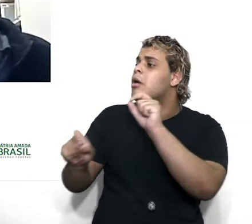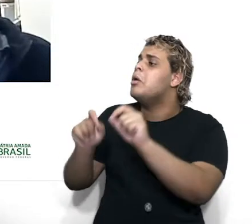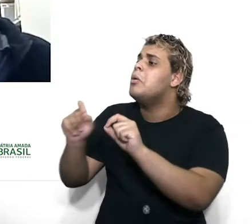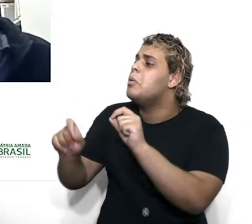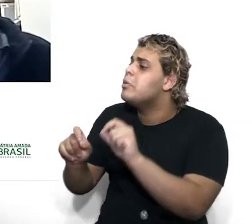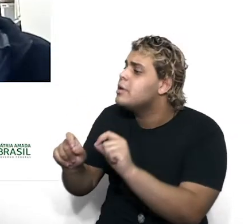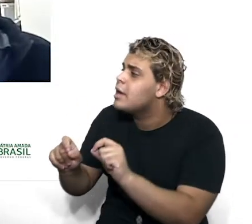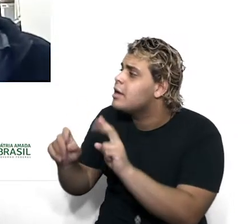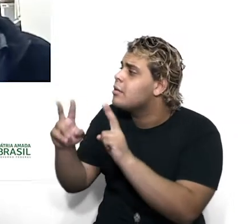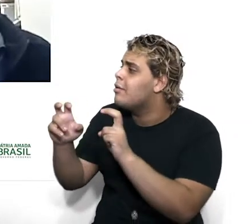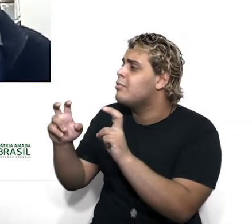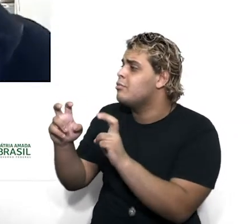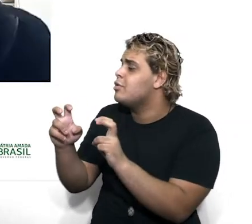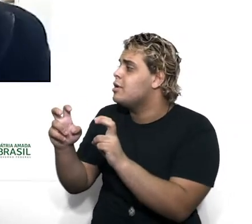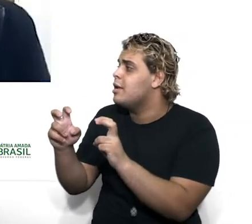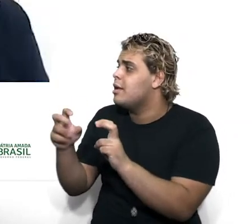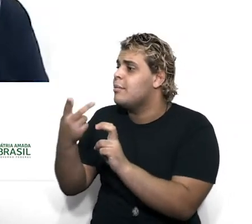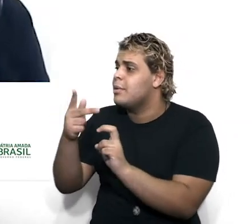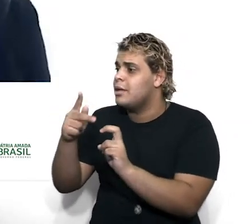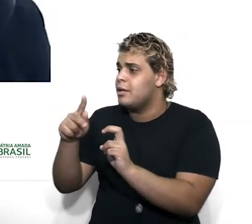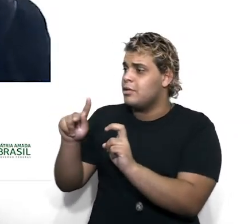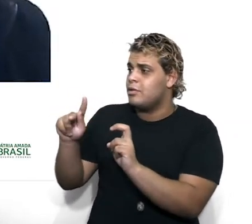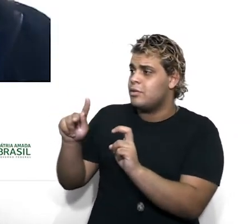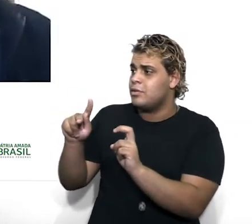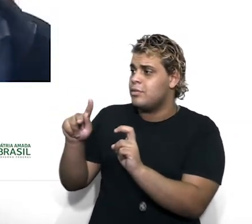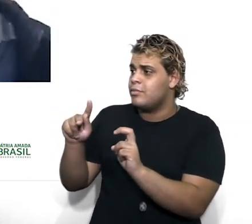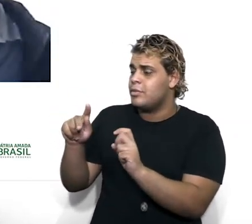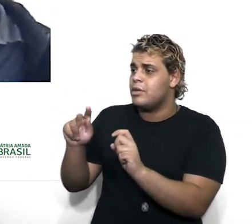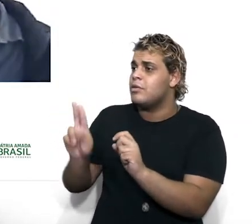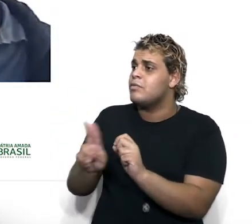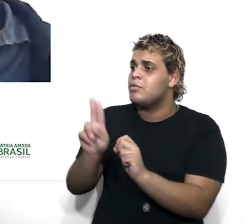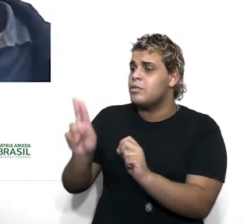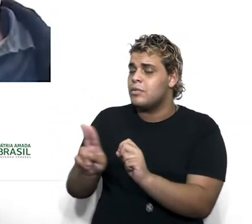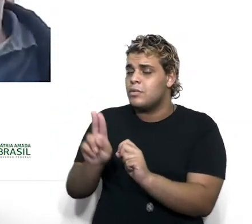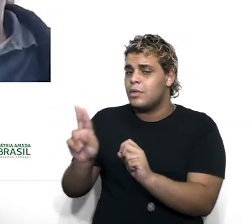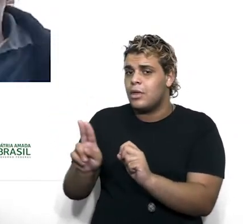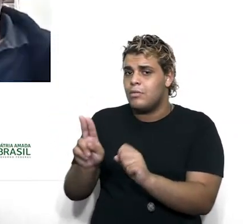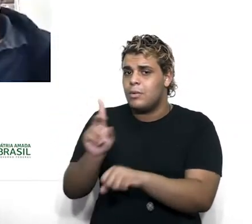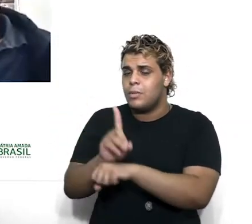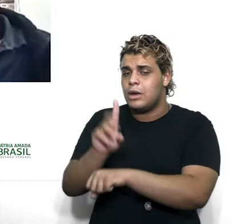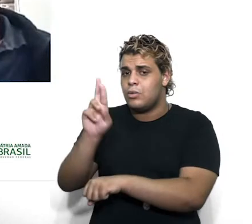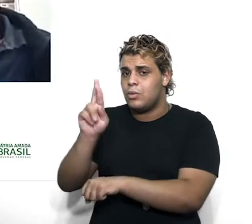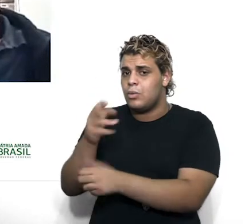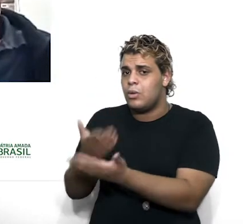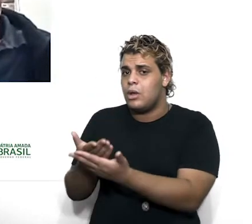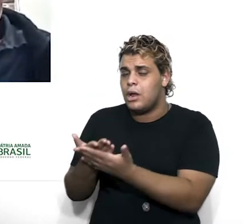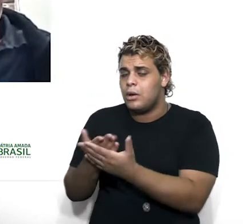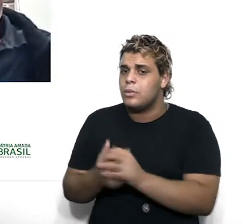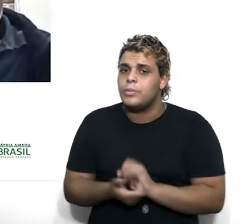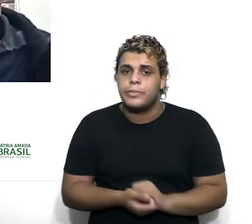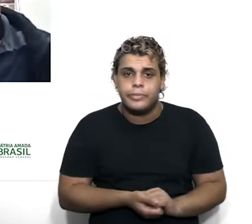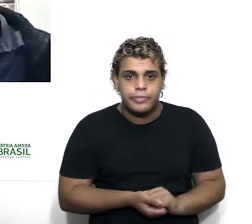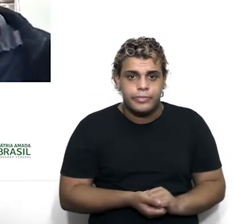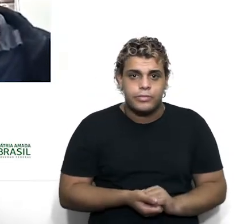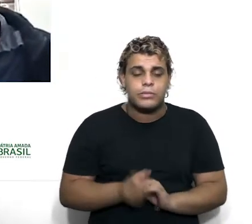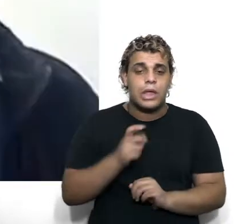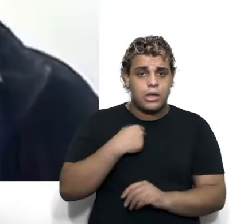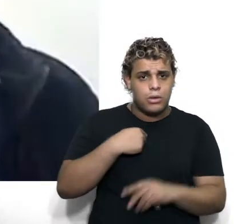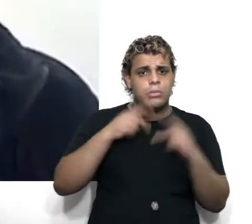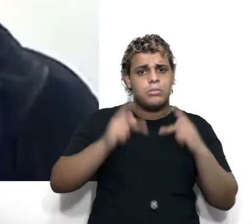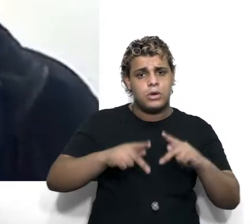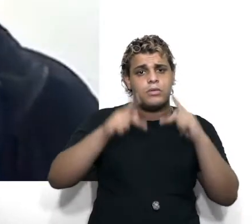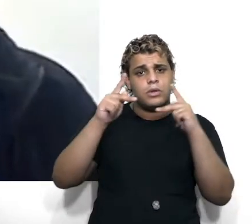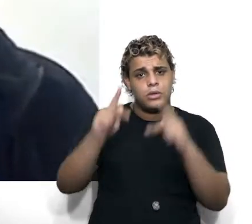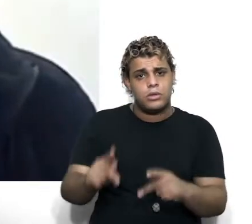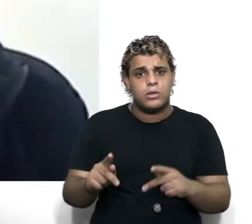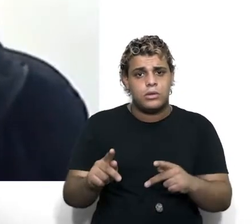era o embasamento do A proposta principal era, eu sendo professor na universidade tinha que